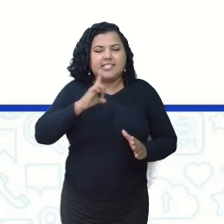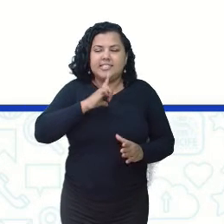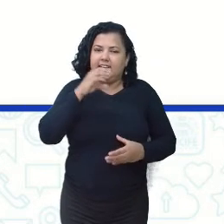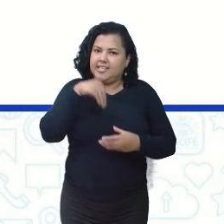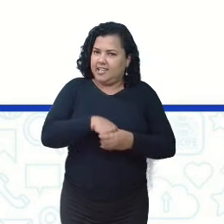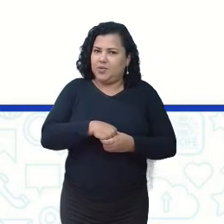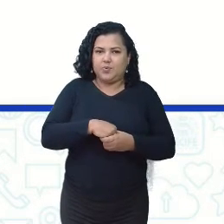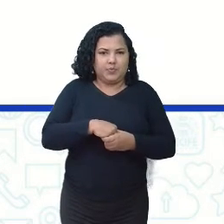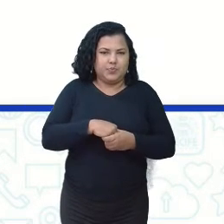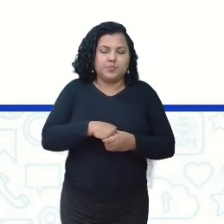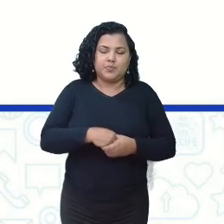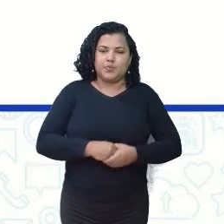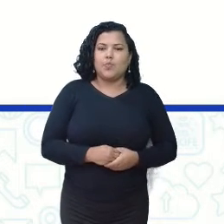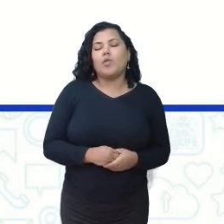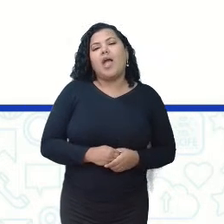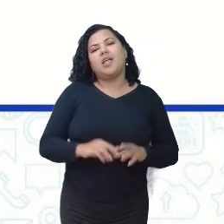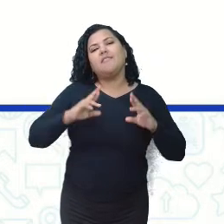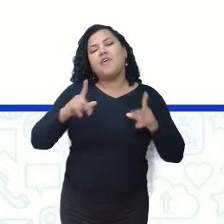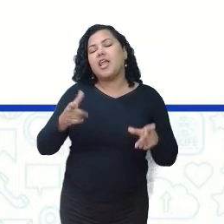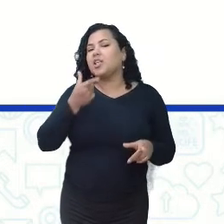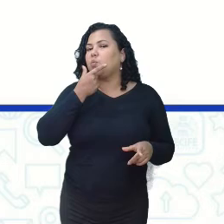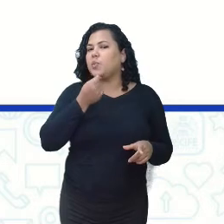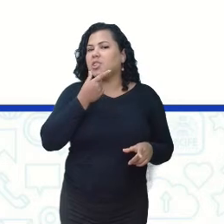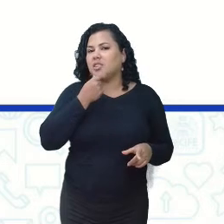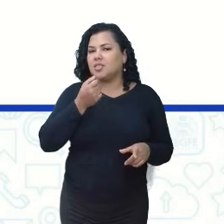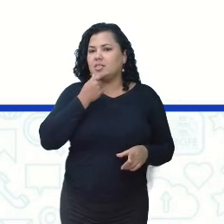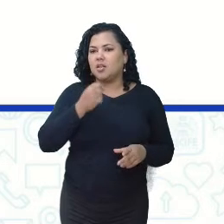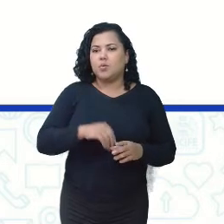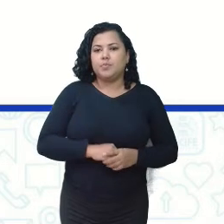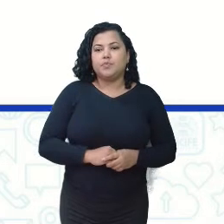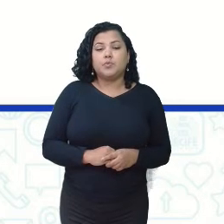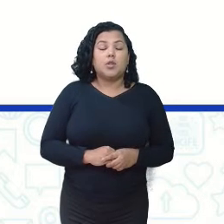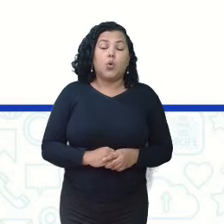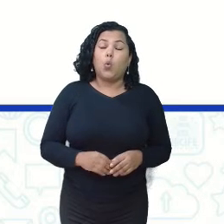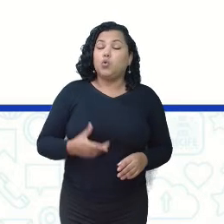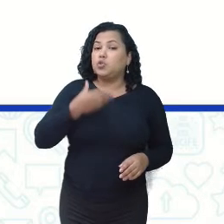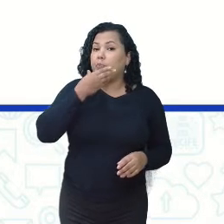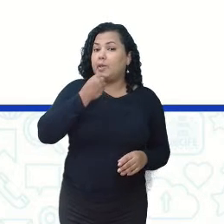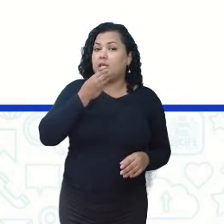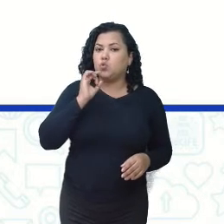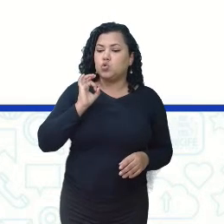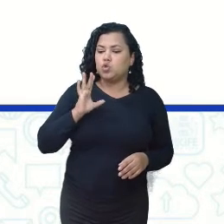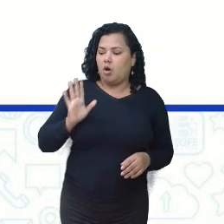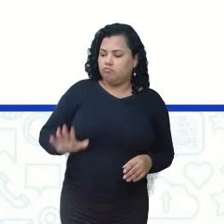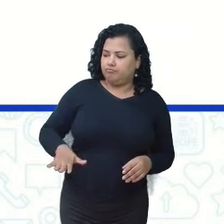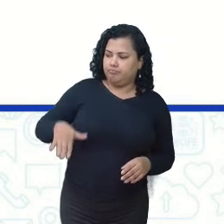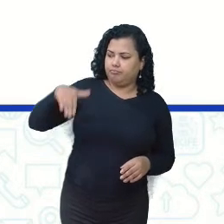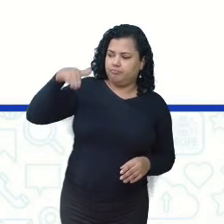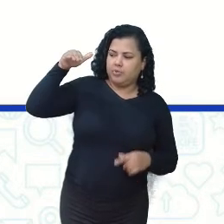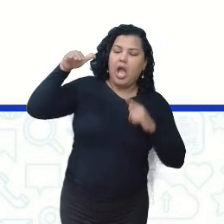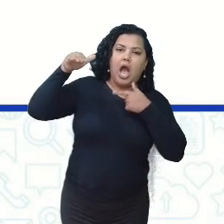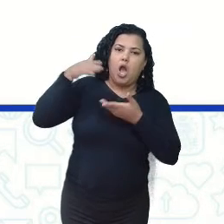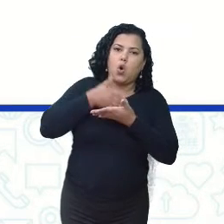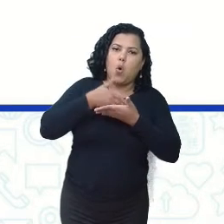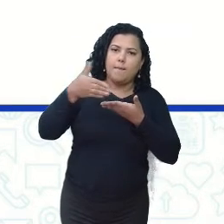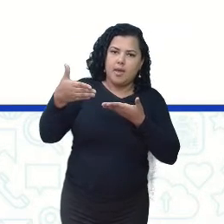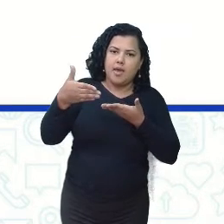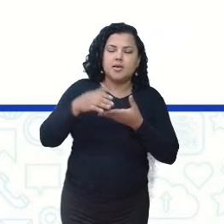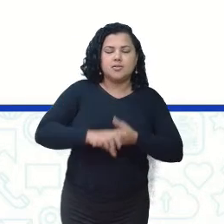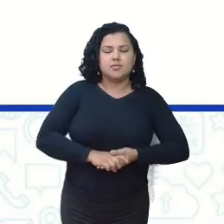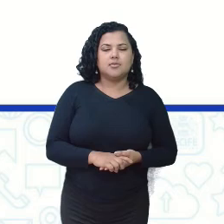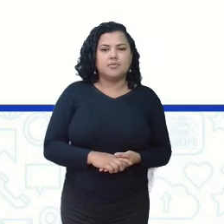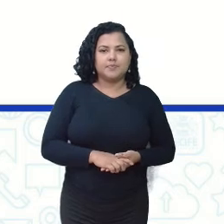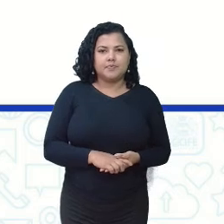seguir. As mulheres já nascem com os ovócitos e os meninos não, só produzem na puberdade os